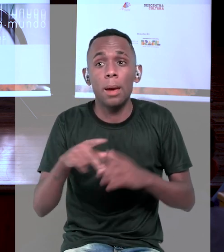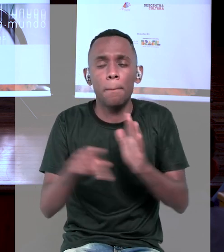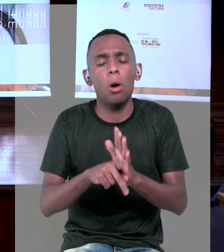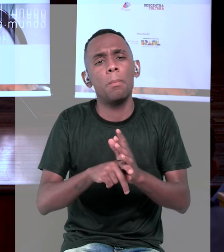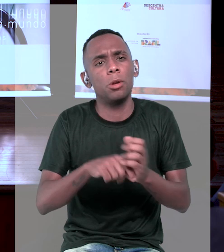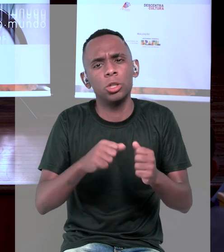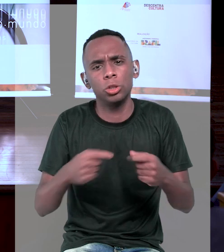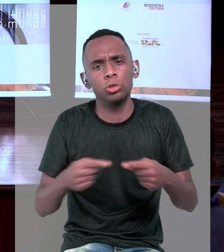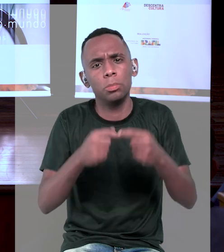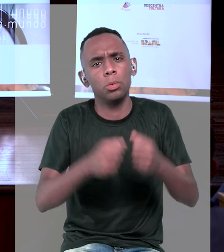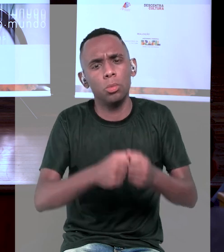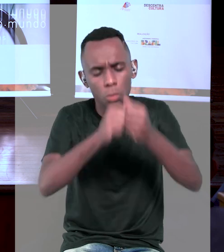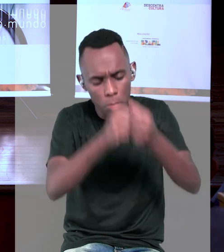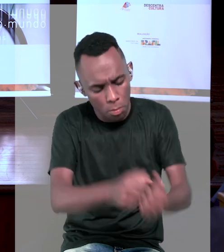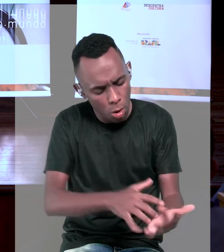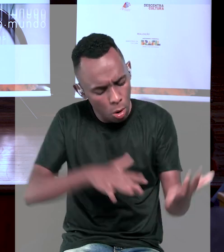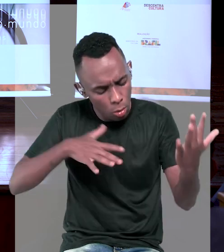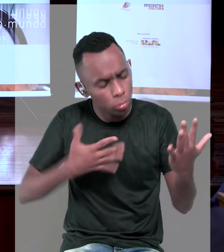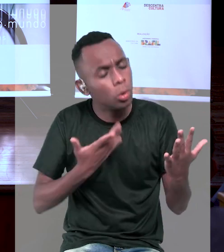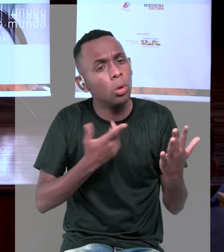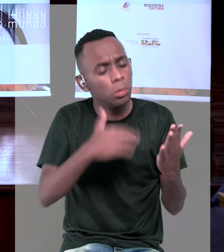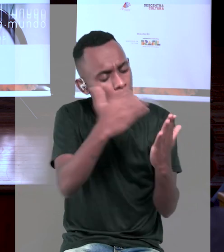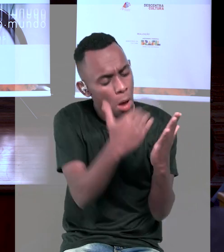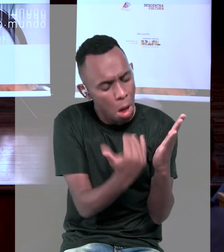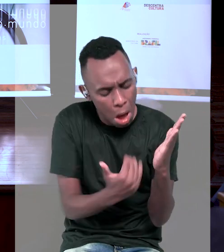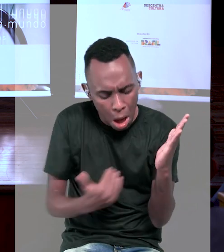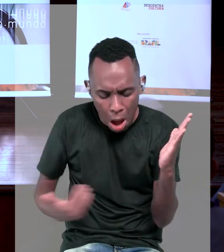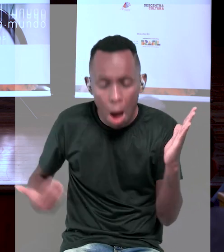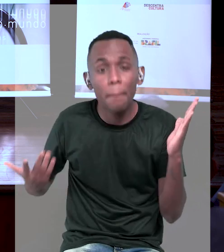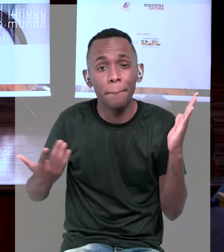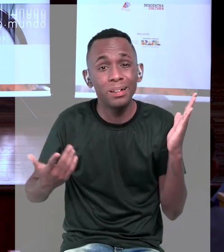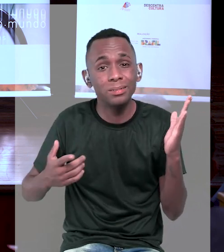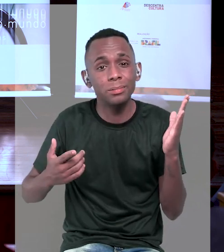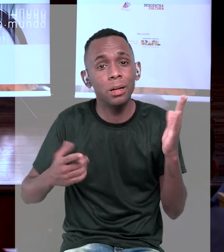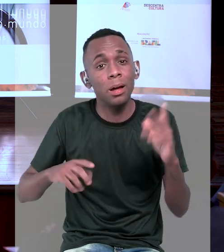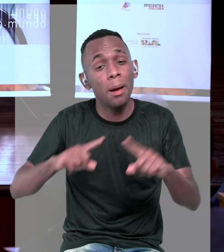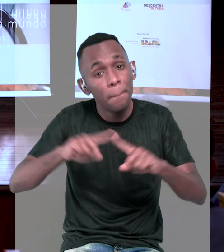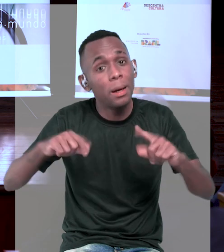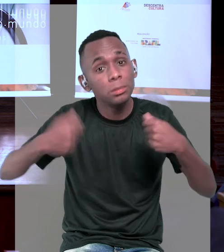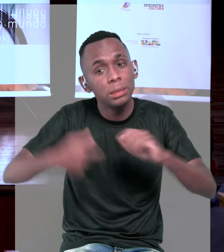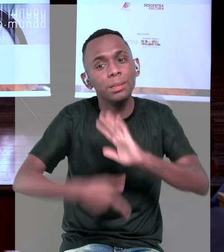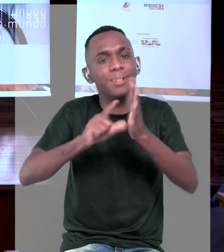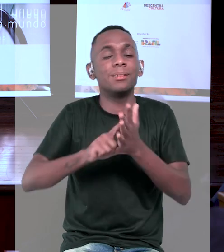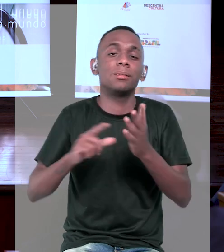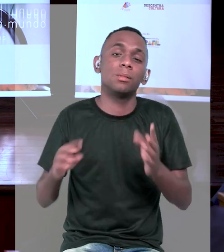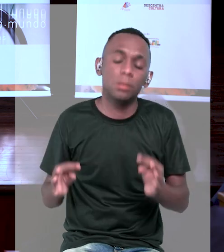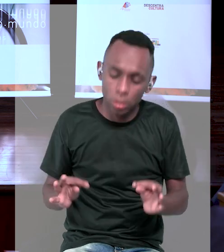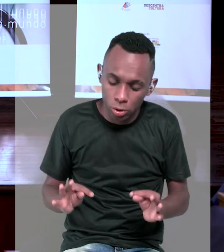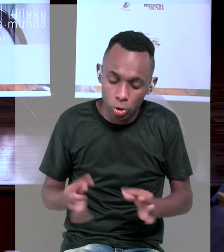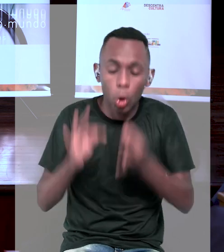um códice, um livro, senão um aparato tecnológico que permite o registro